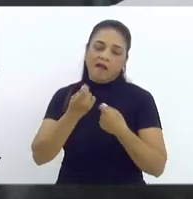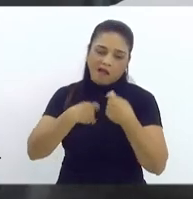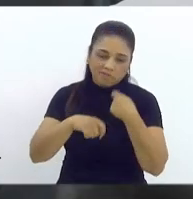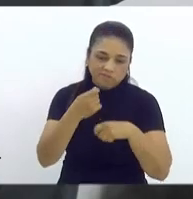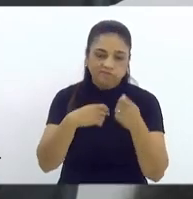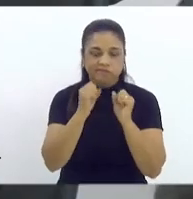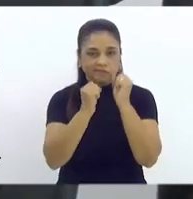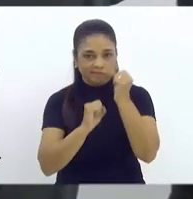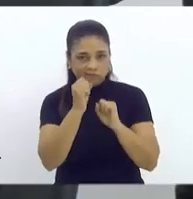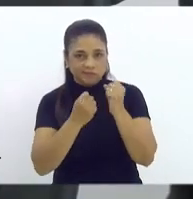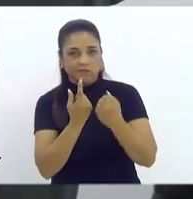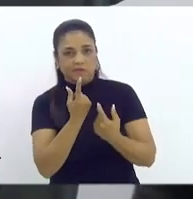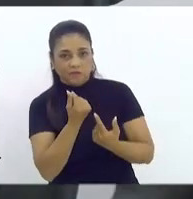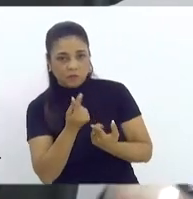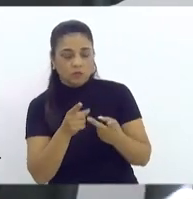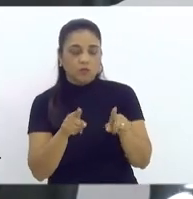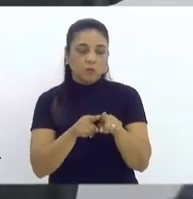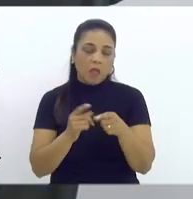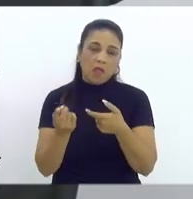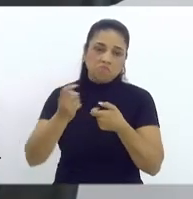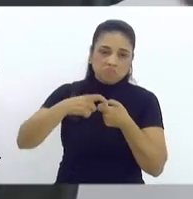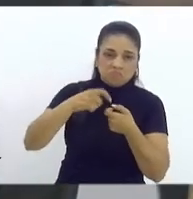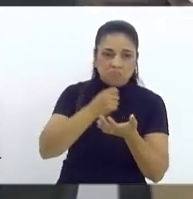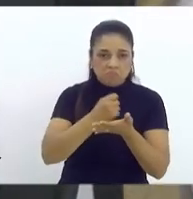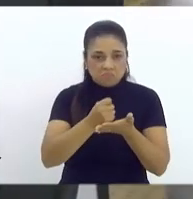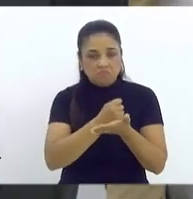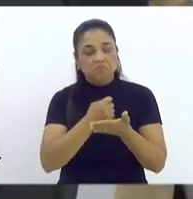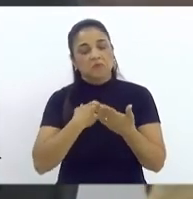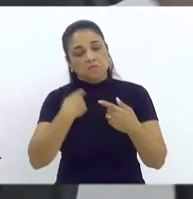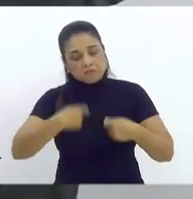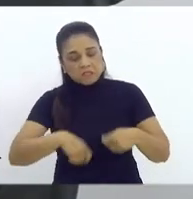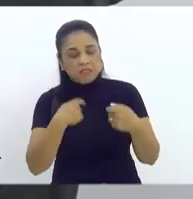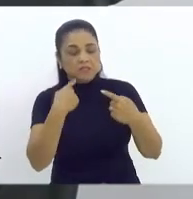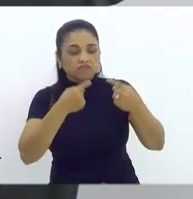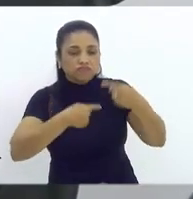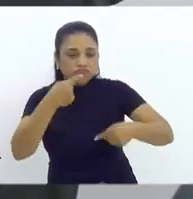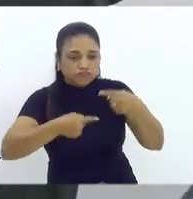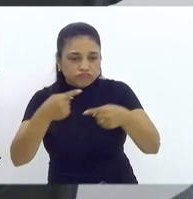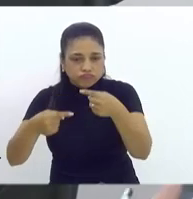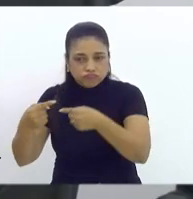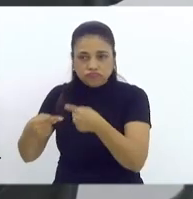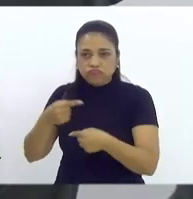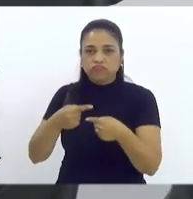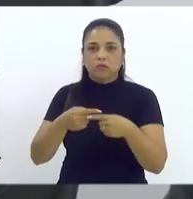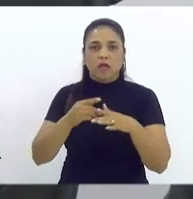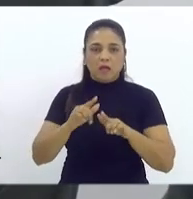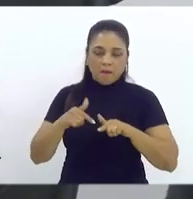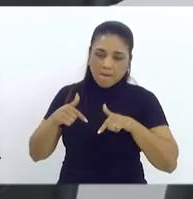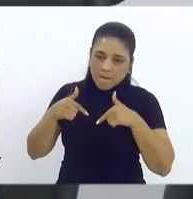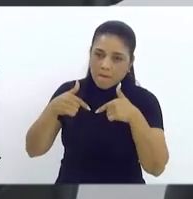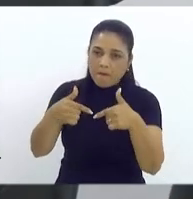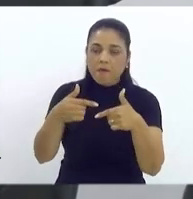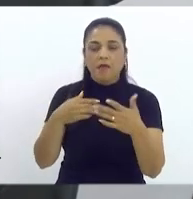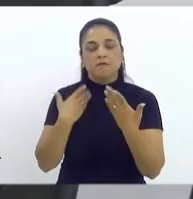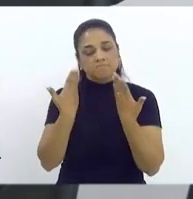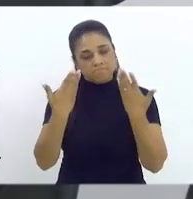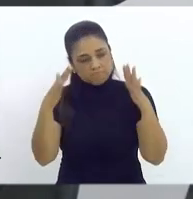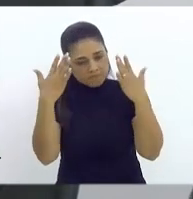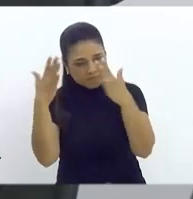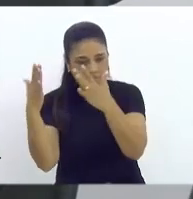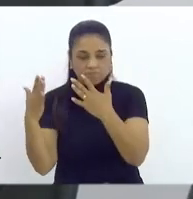ao valor, à continuidade ou não da concessão, são muitos aspectos que a gente precisa avançar, e é nessa linha que eu parabenizo a Vossas